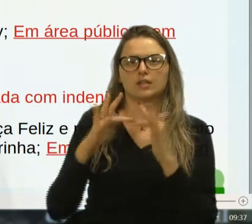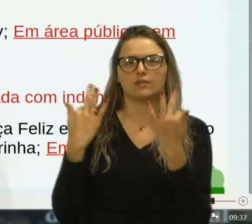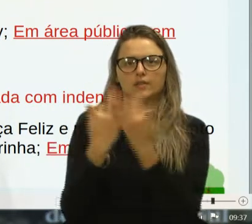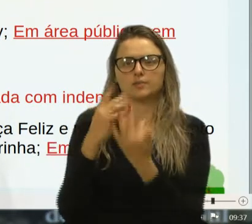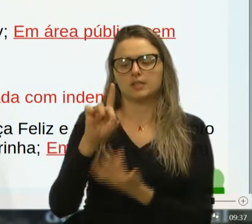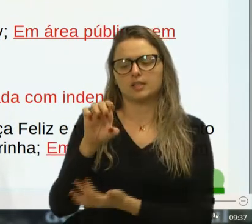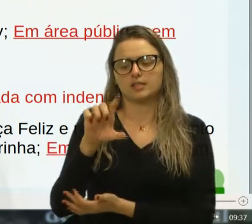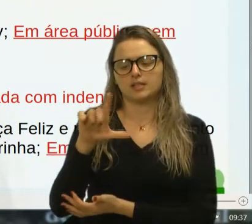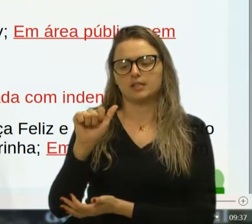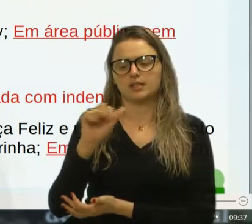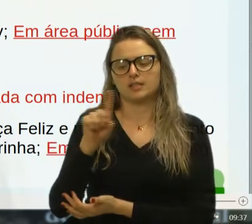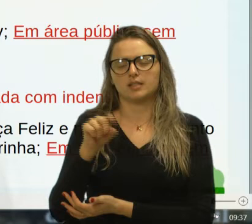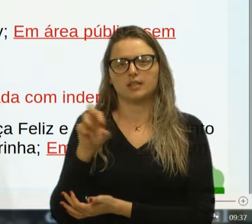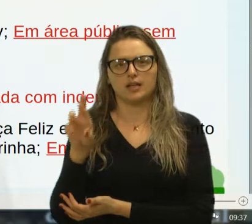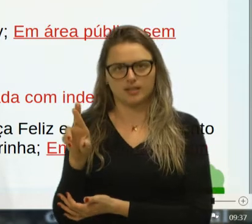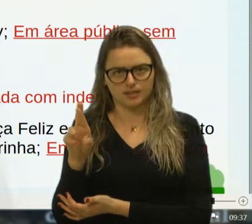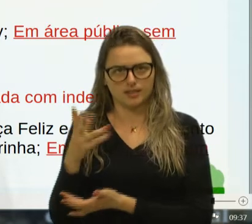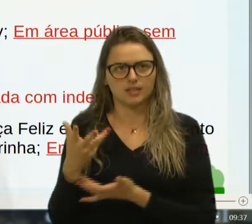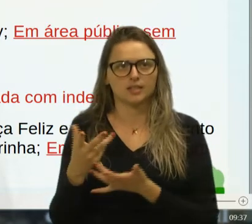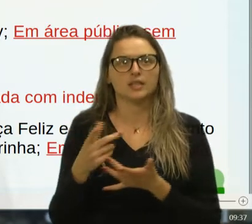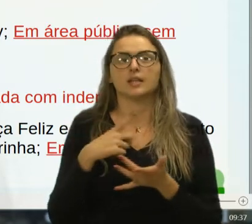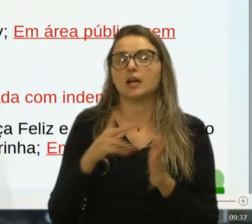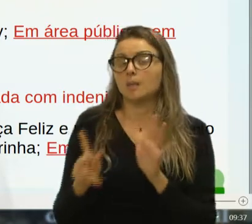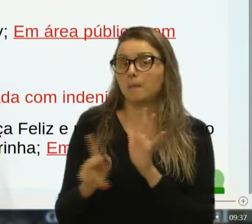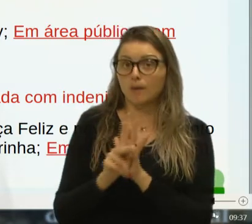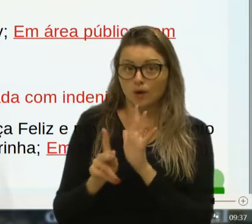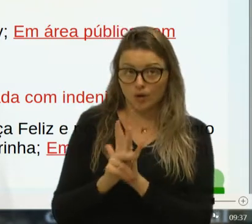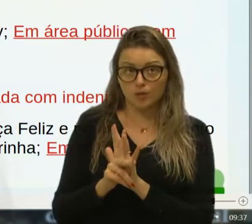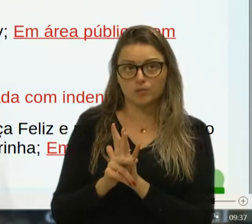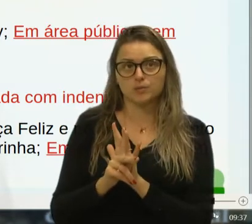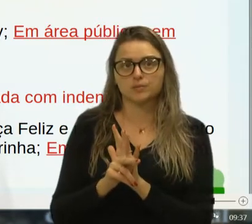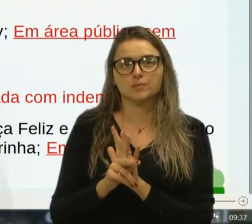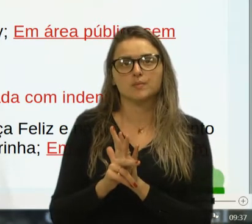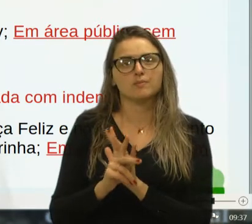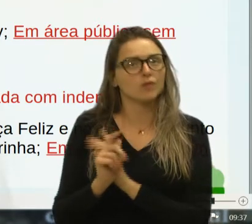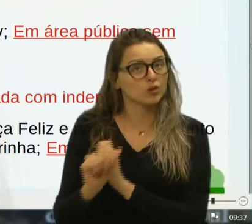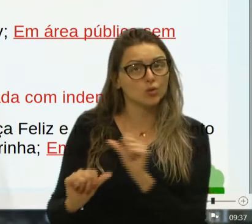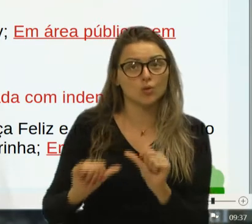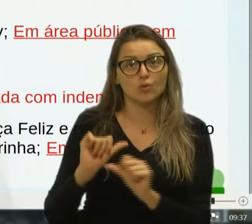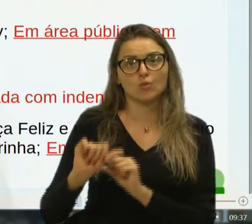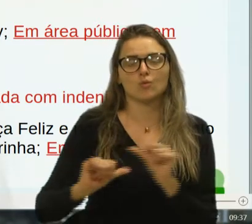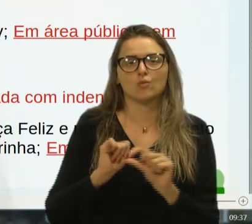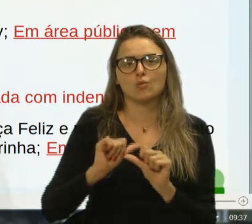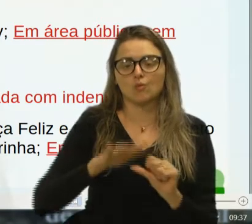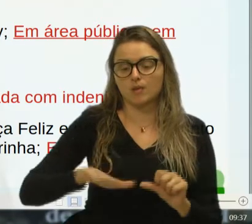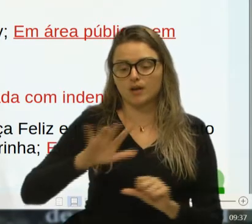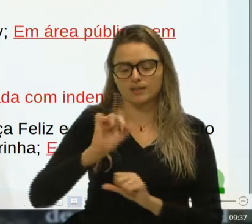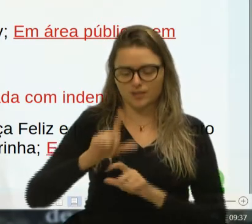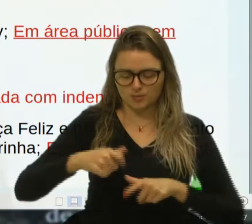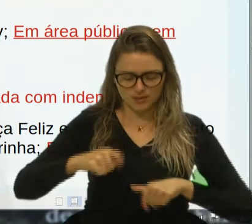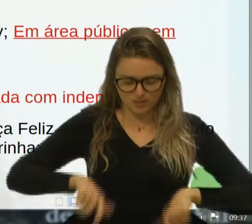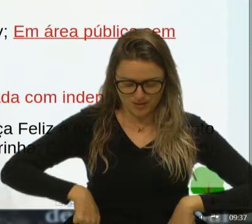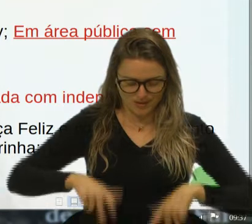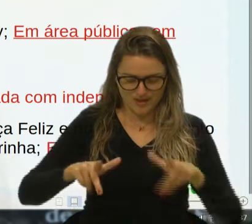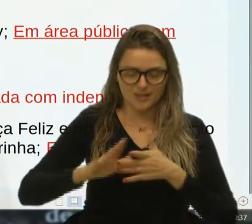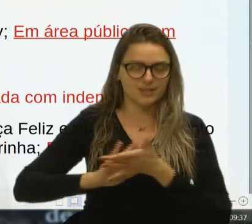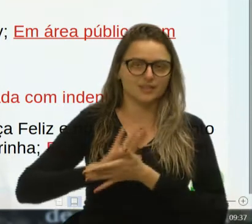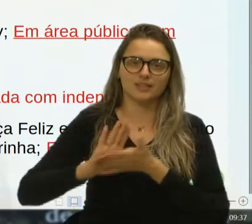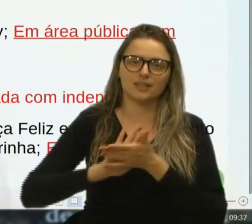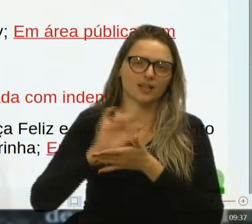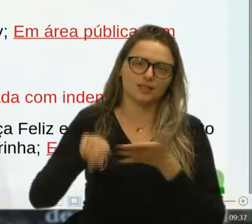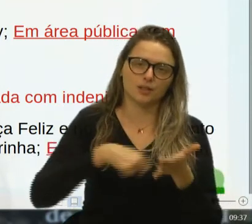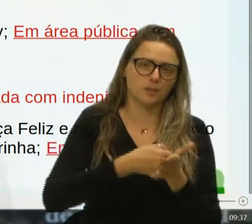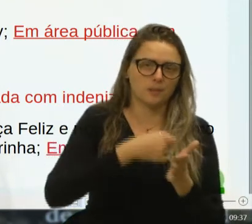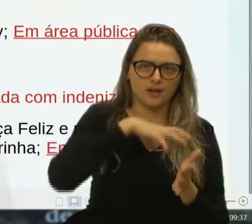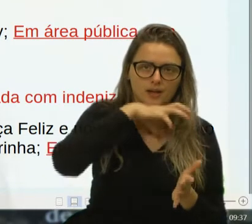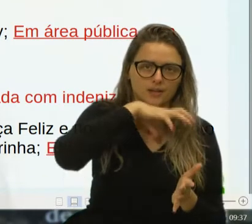né? Então, totalmente apropriado para isso, né? Uma utilização sem ter que gastar uma fortuna em indenização